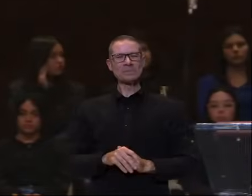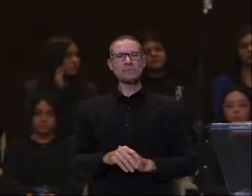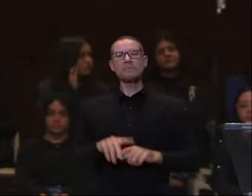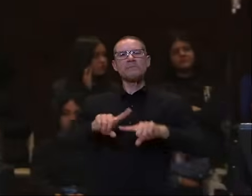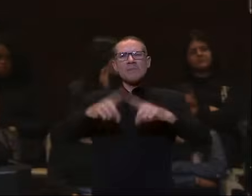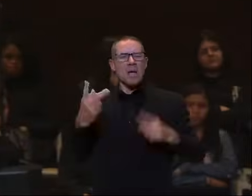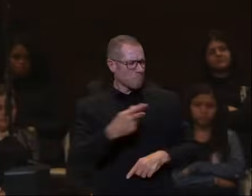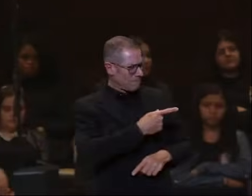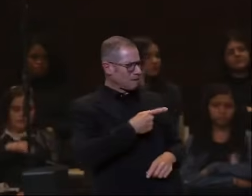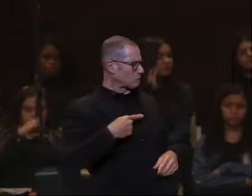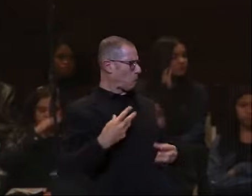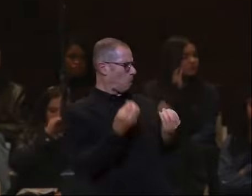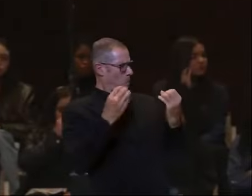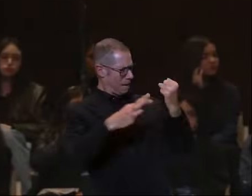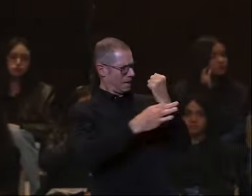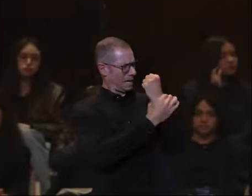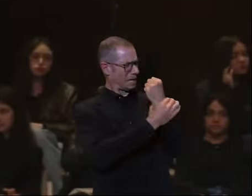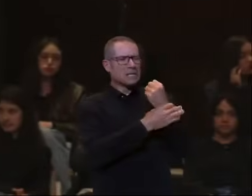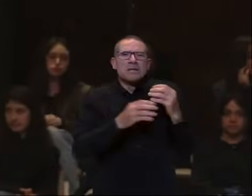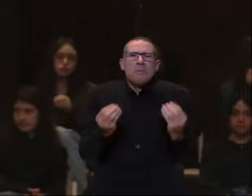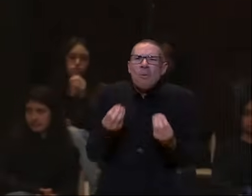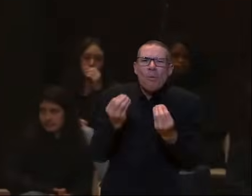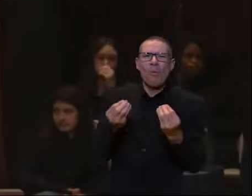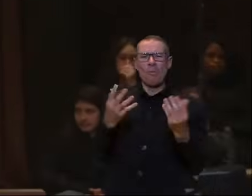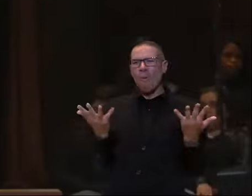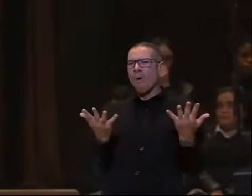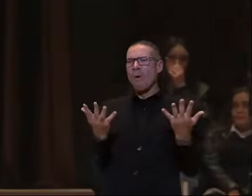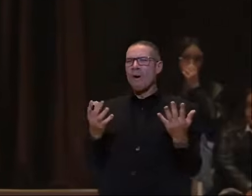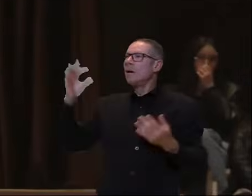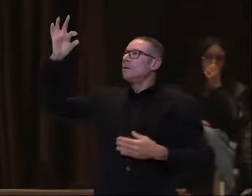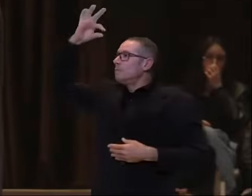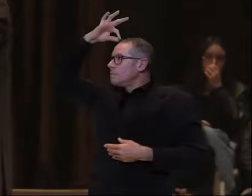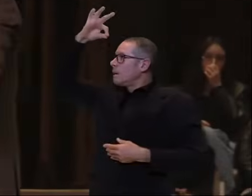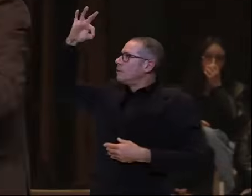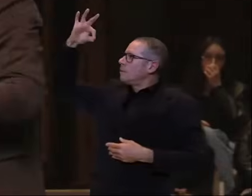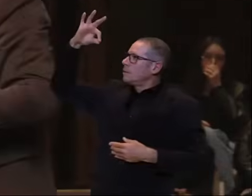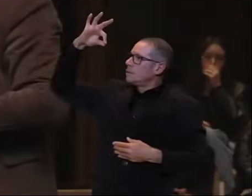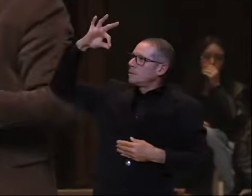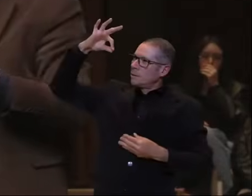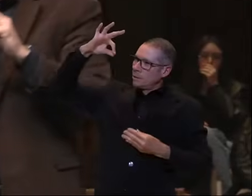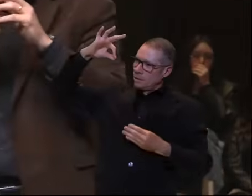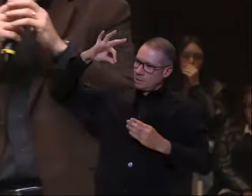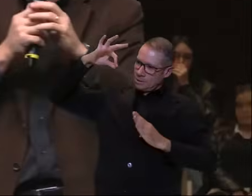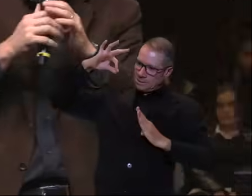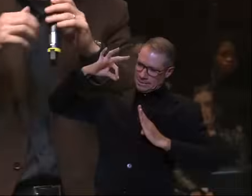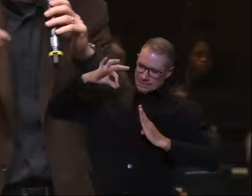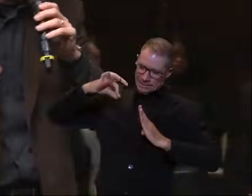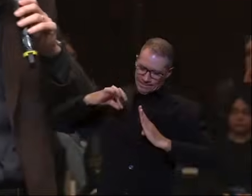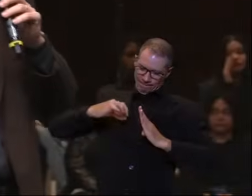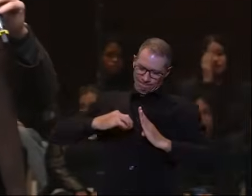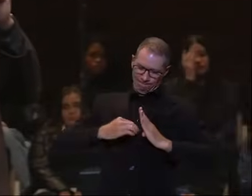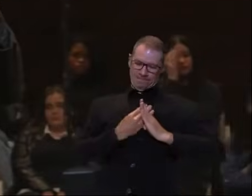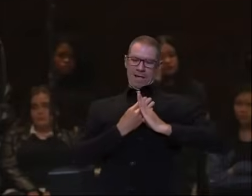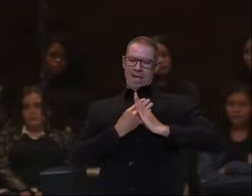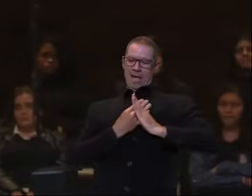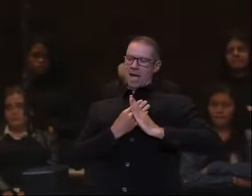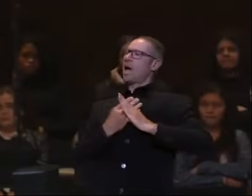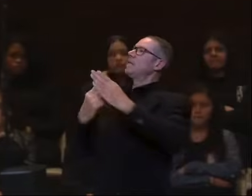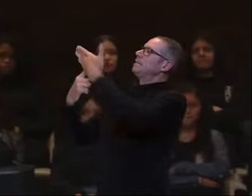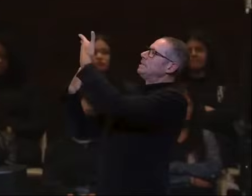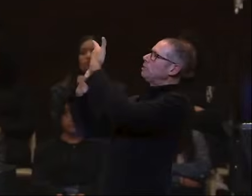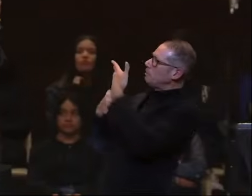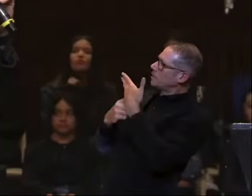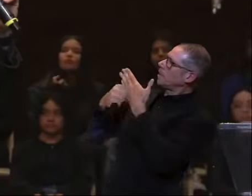Mas pastor, como é que essa garantia funciona? Quando o Espírito Santo entra no nosso coração, a Bíblia diz que Ele testifica no